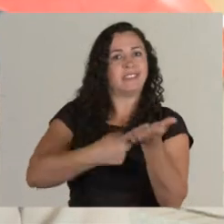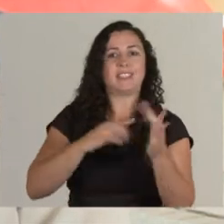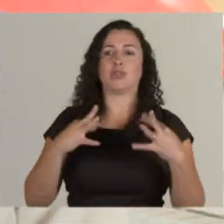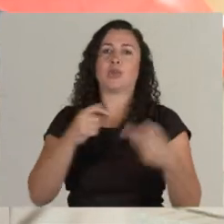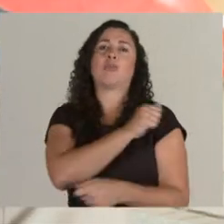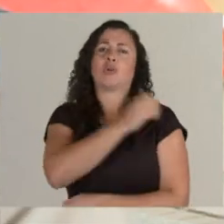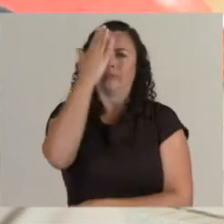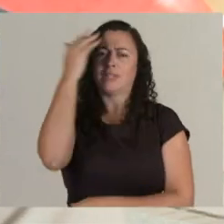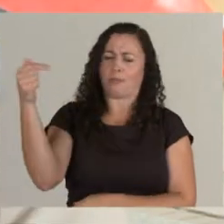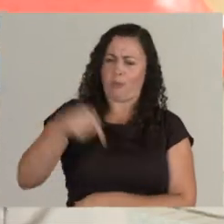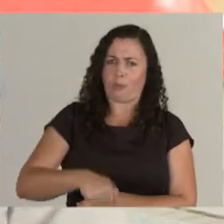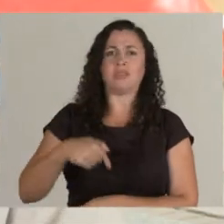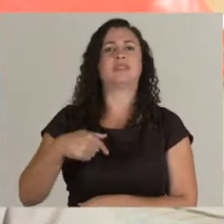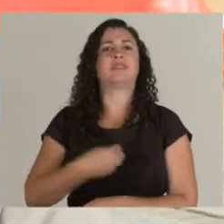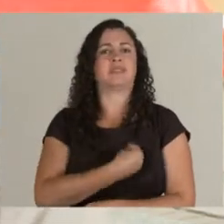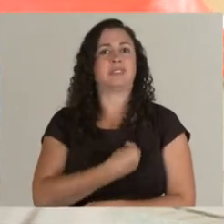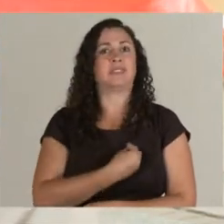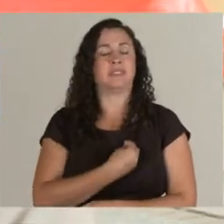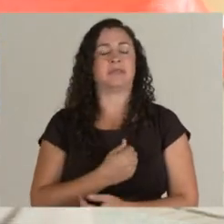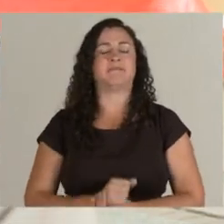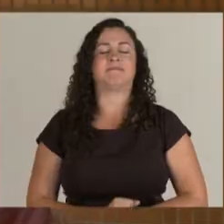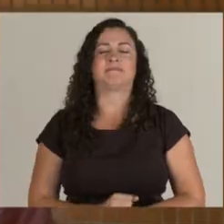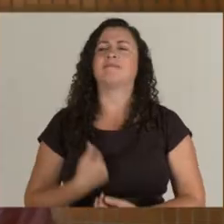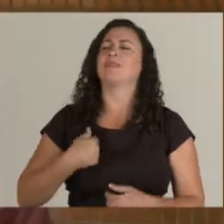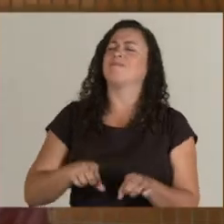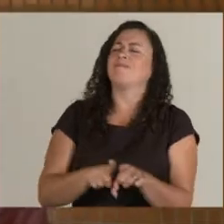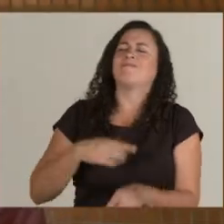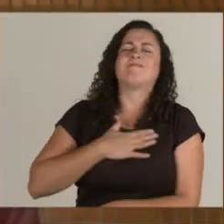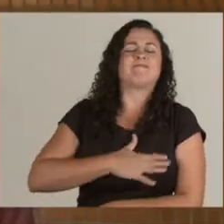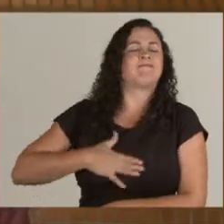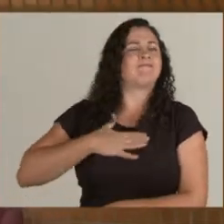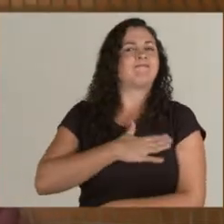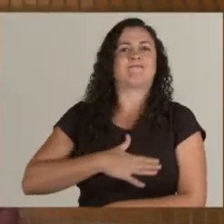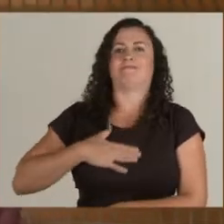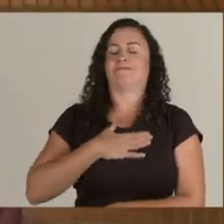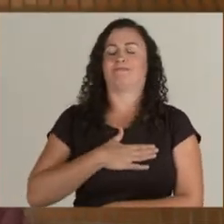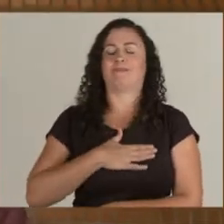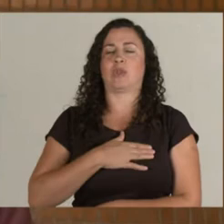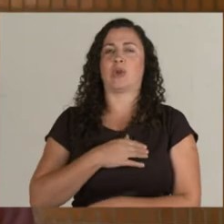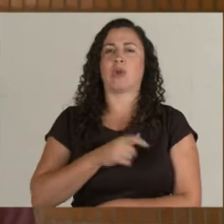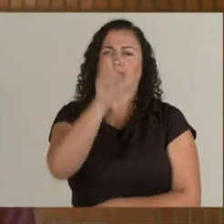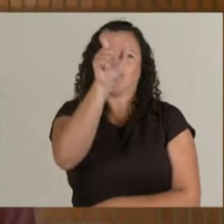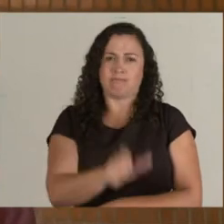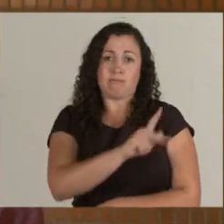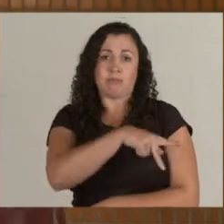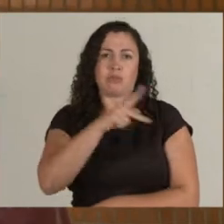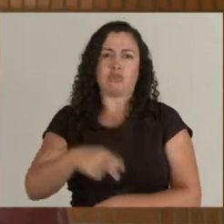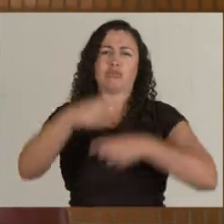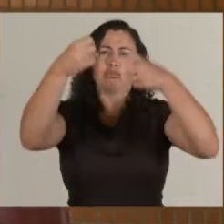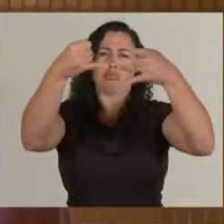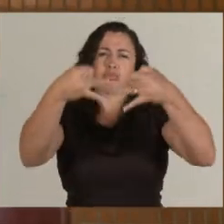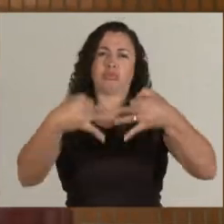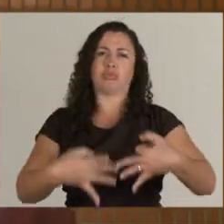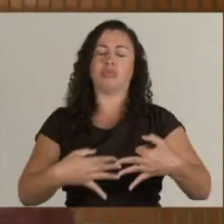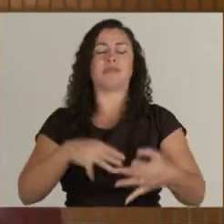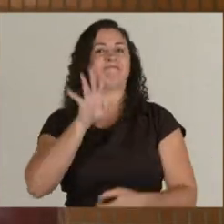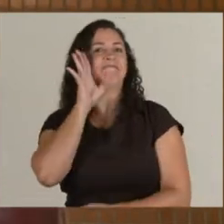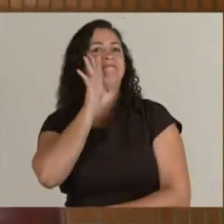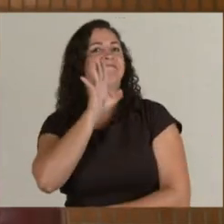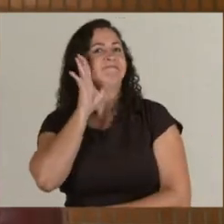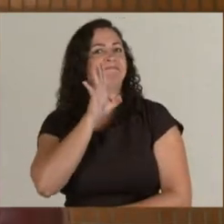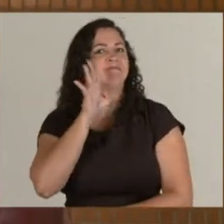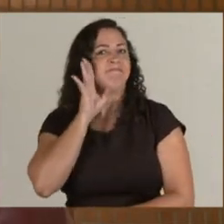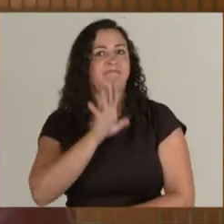deles que eu estaria aqui hoje, que eu iria levar novidades, né? Estou gostando muito. Eu achei o professor muito